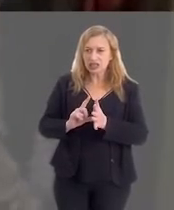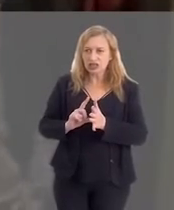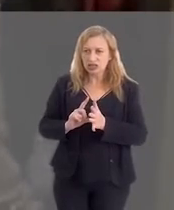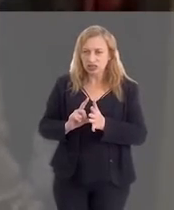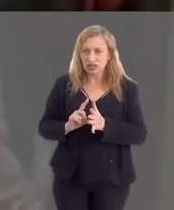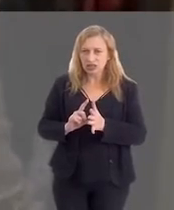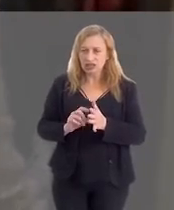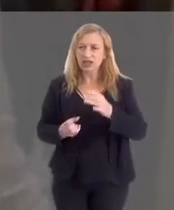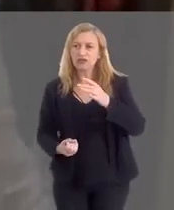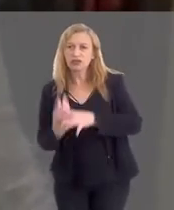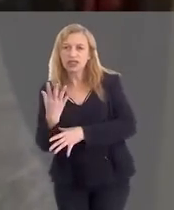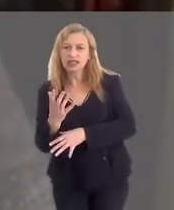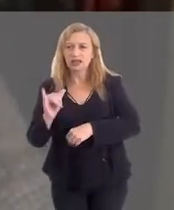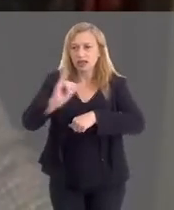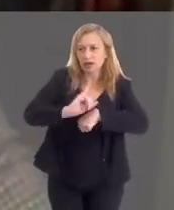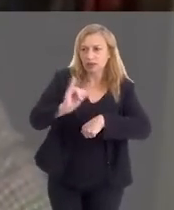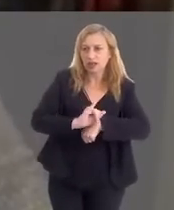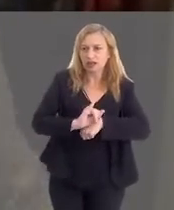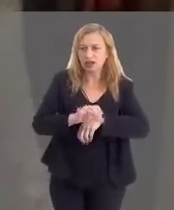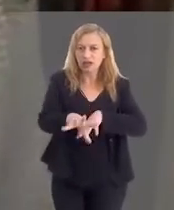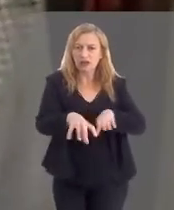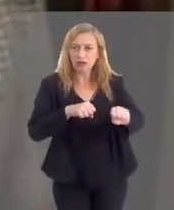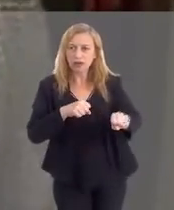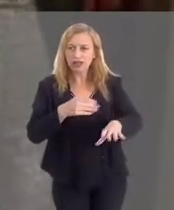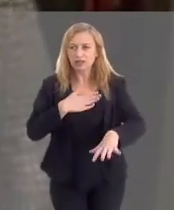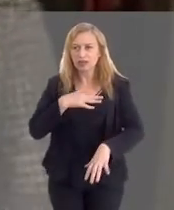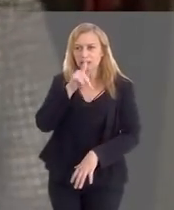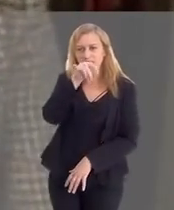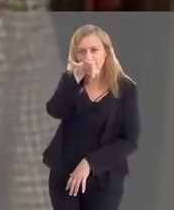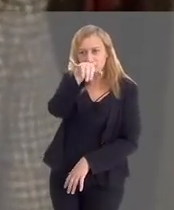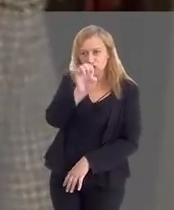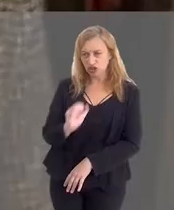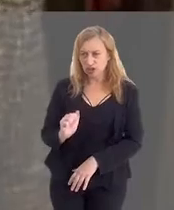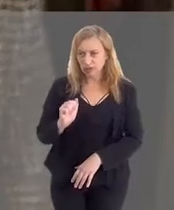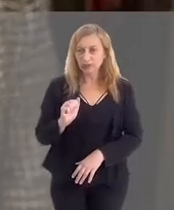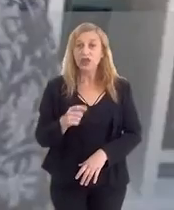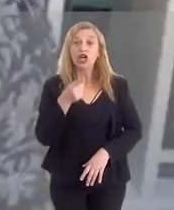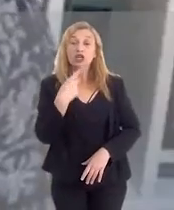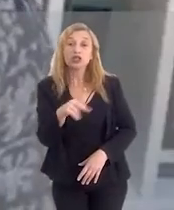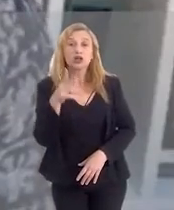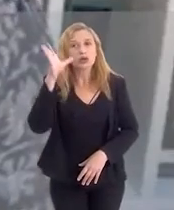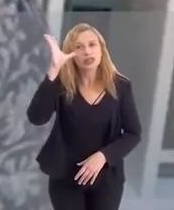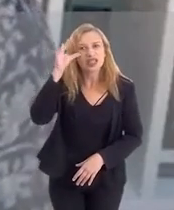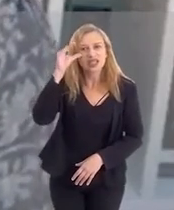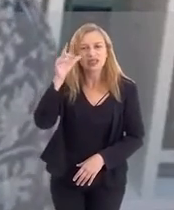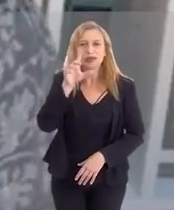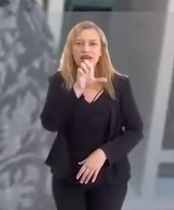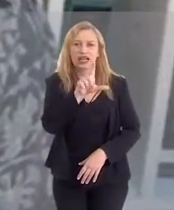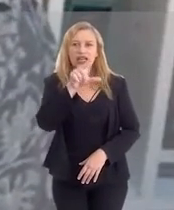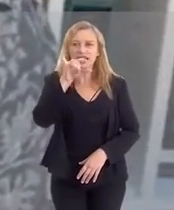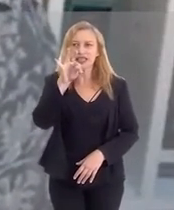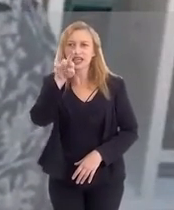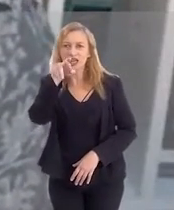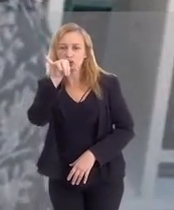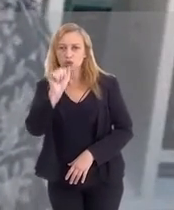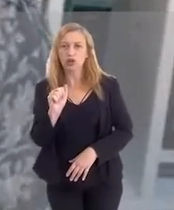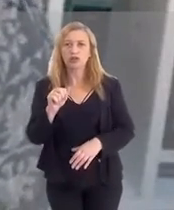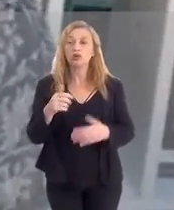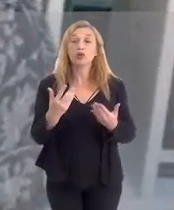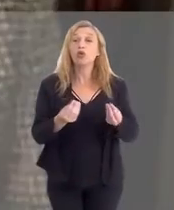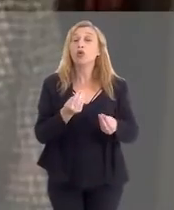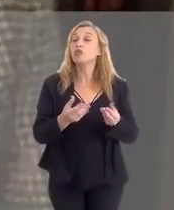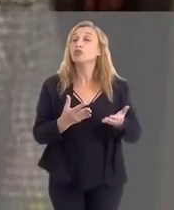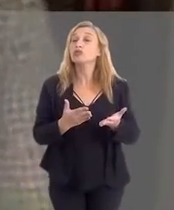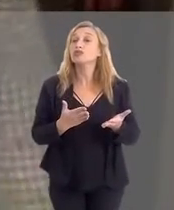mais do que tudo, para mim, é identitário, é parte da minha formação ser de Planaltina. E o seu interesse pela literatura, de onde é que